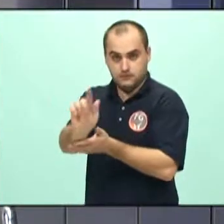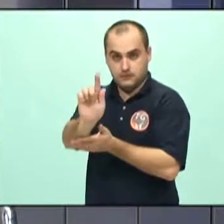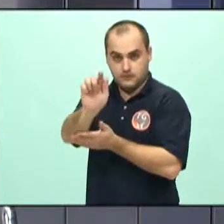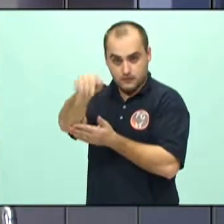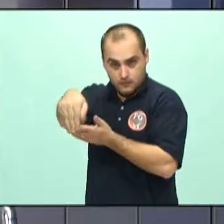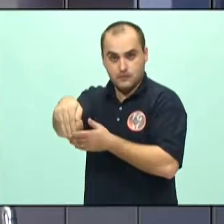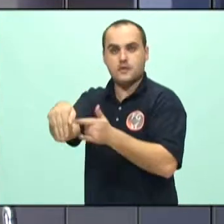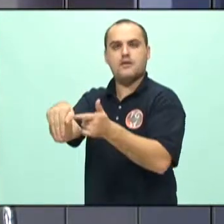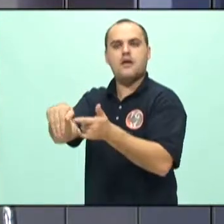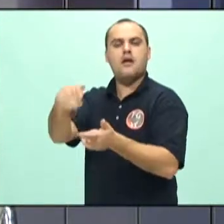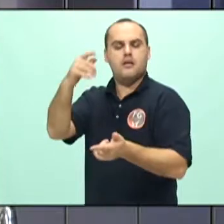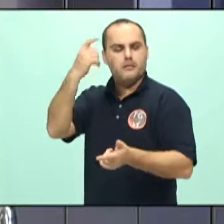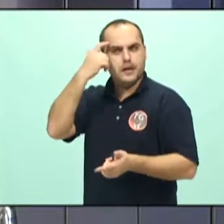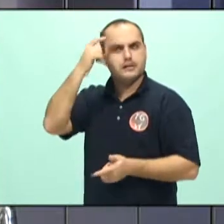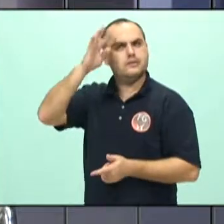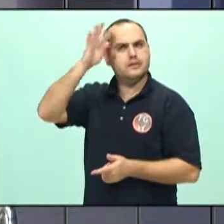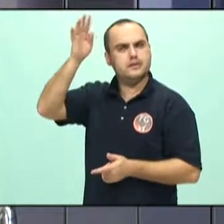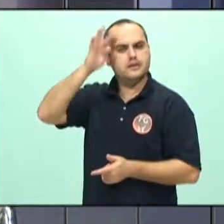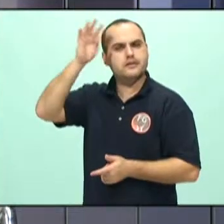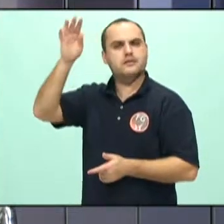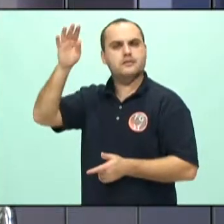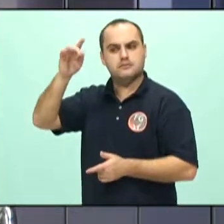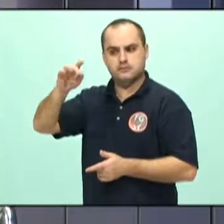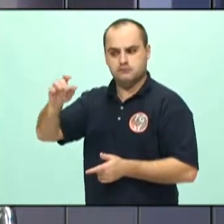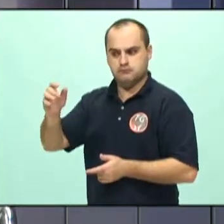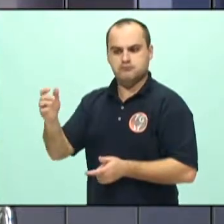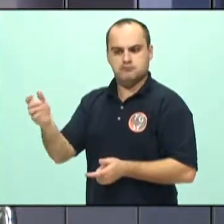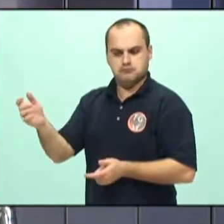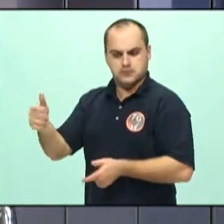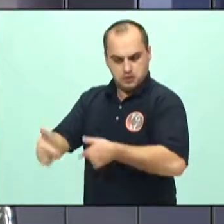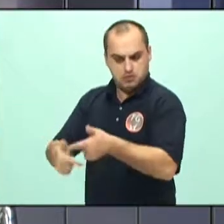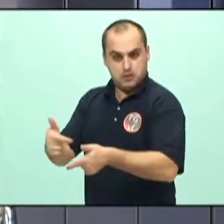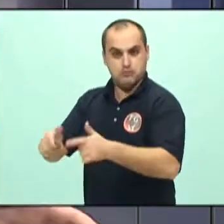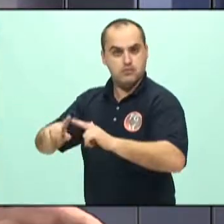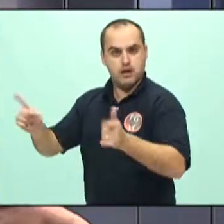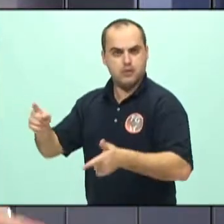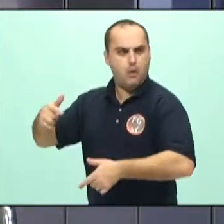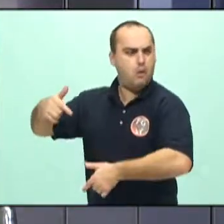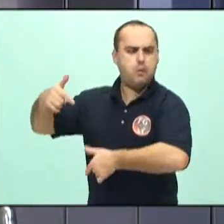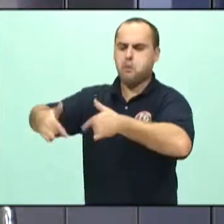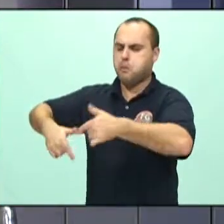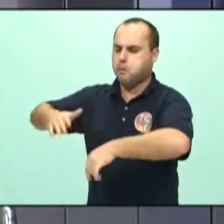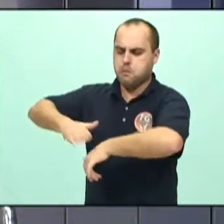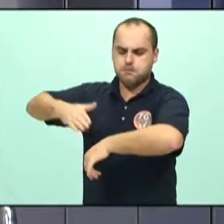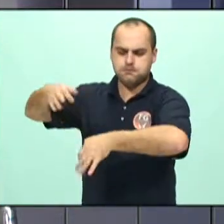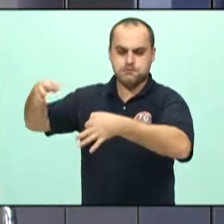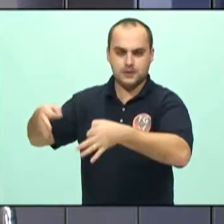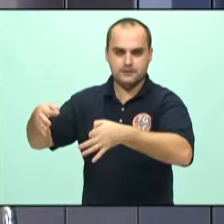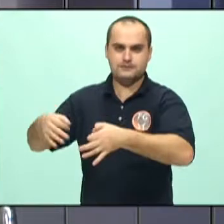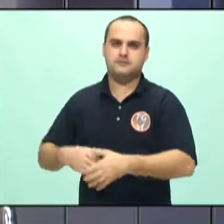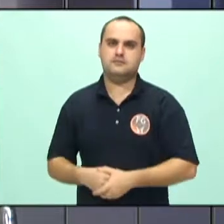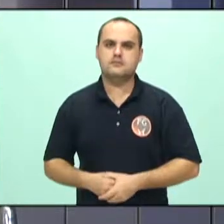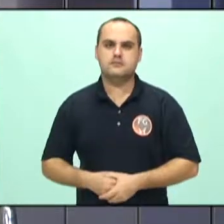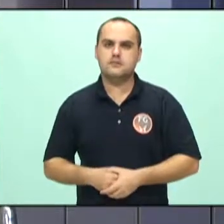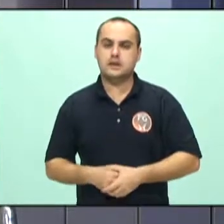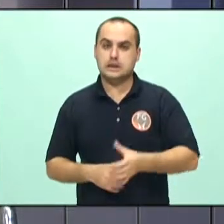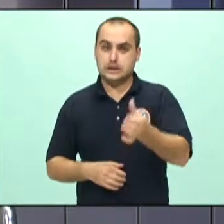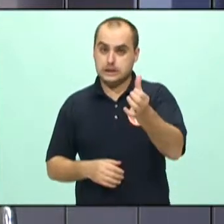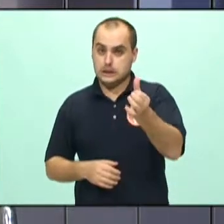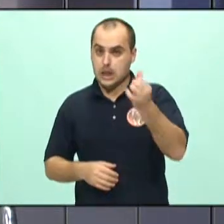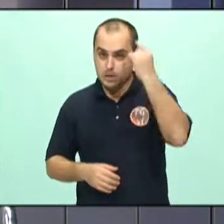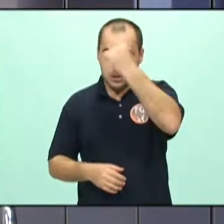nós imaginávamos uma produtividade alta, mas ela superou as expectativas. Então, hoje, num período de 6 horas,